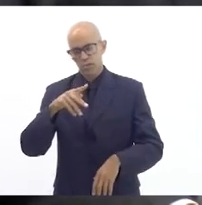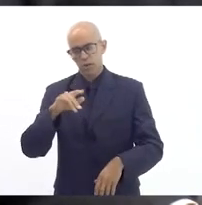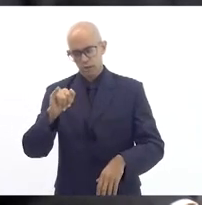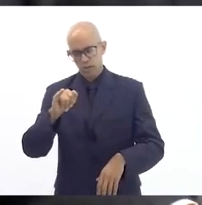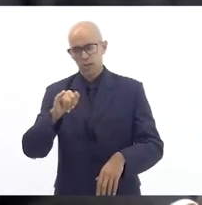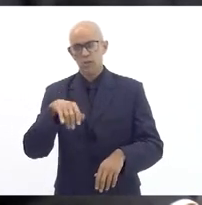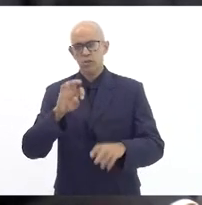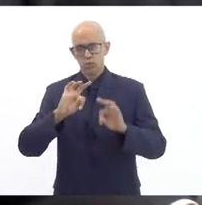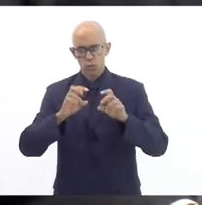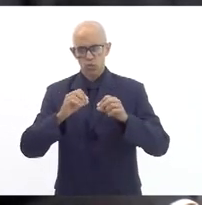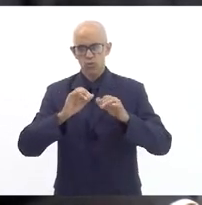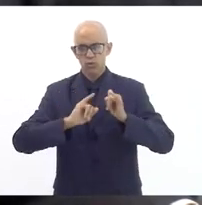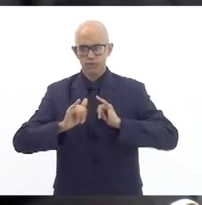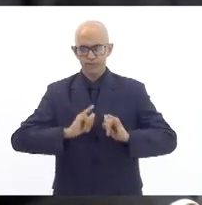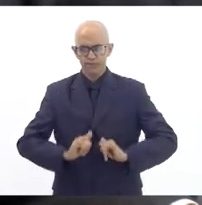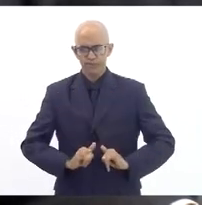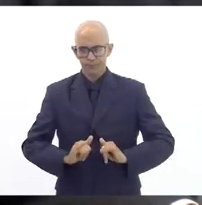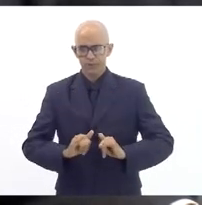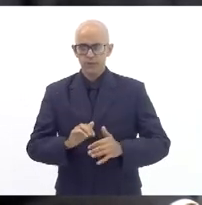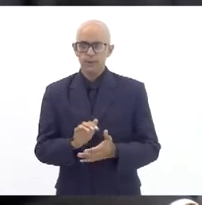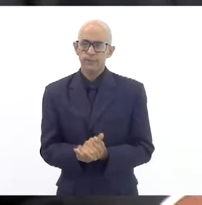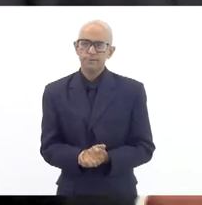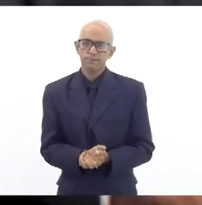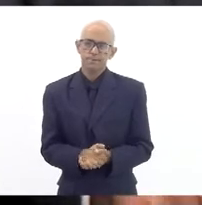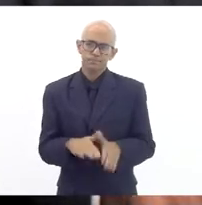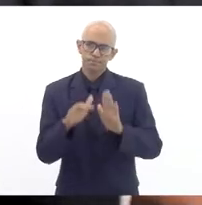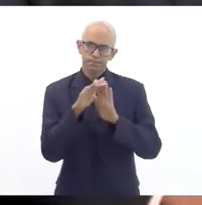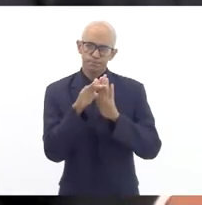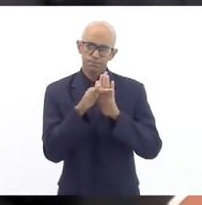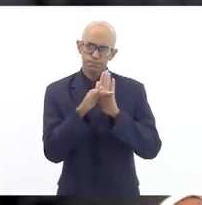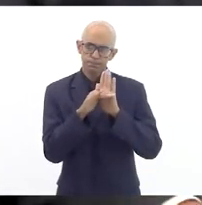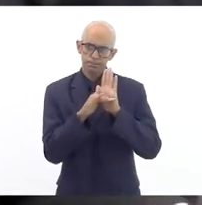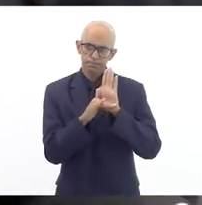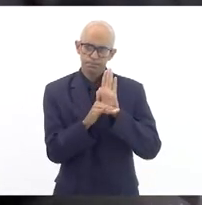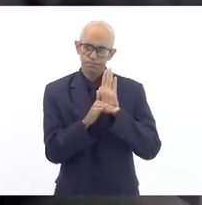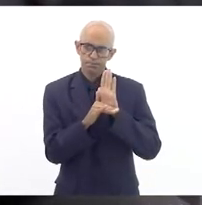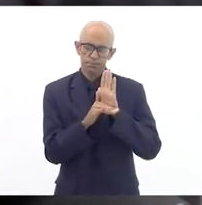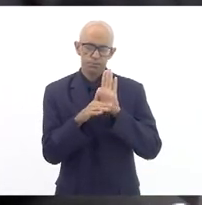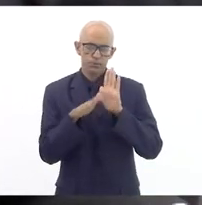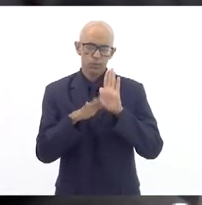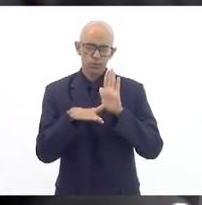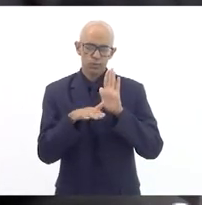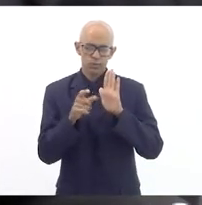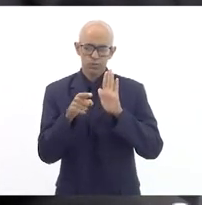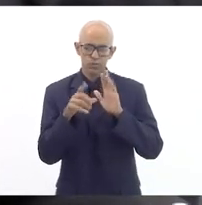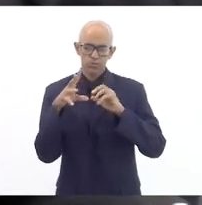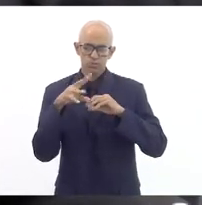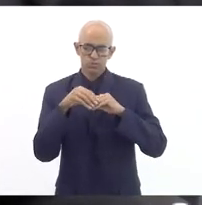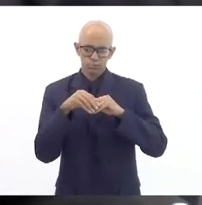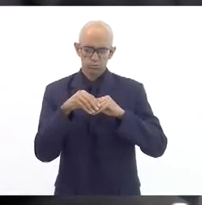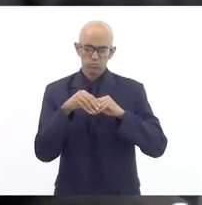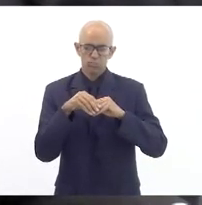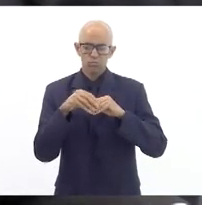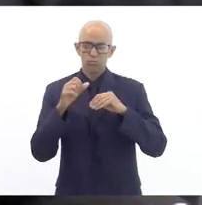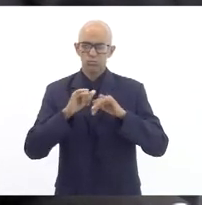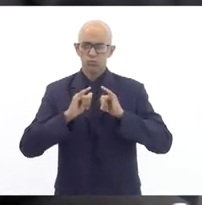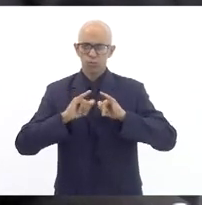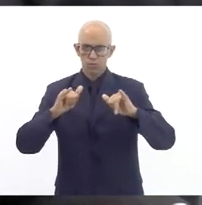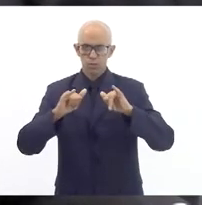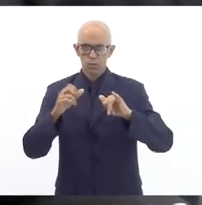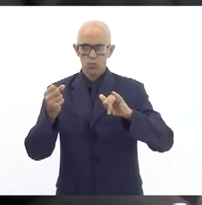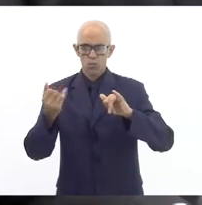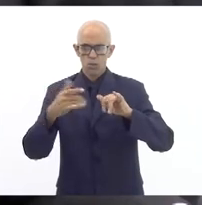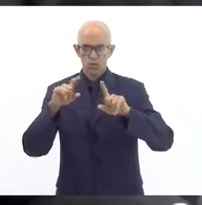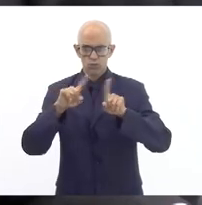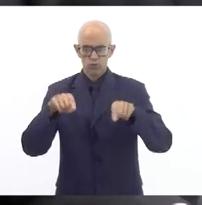os dados de forma talvez mais condensada ali, informando quantos servidores